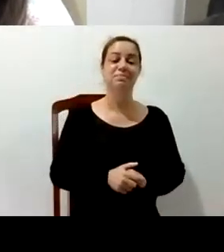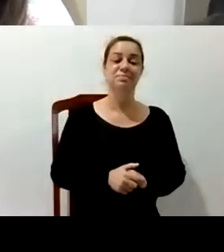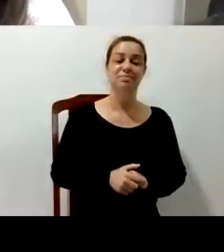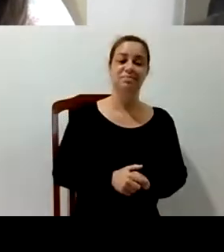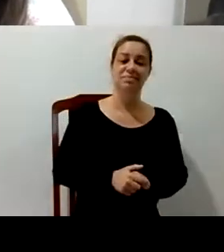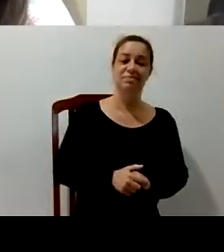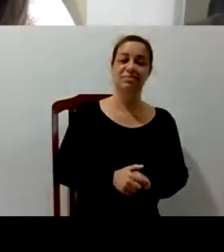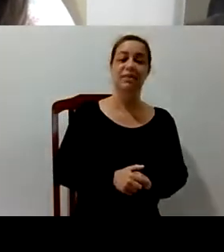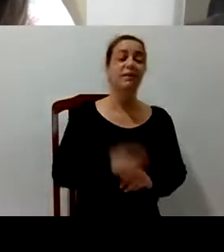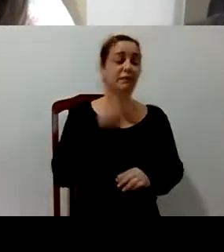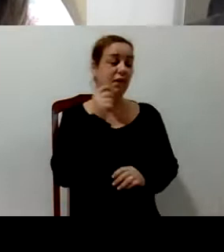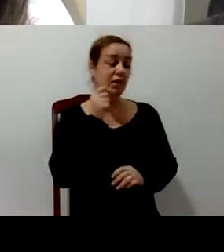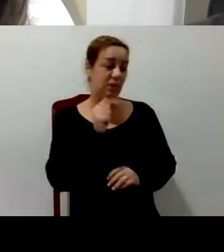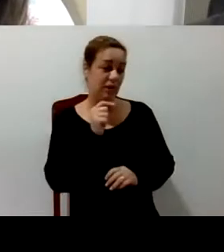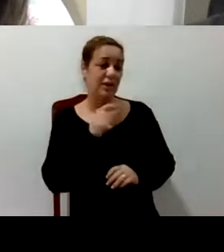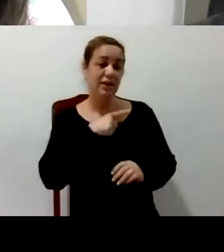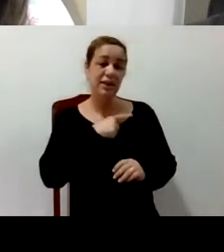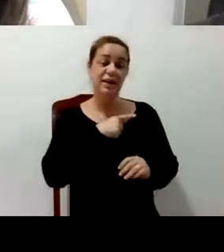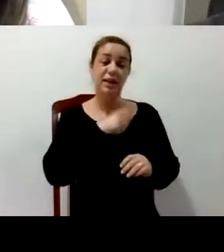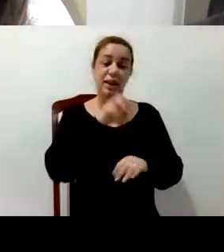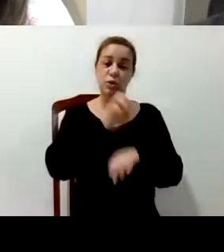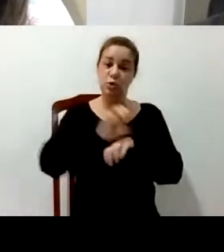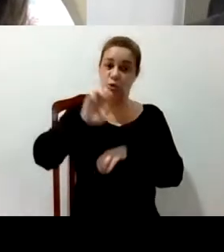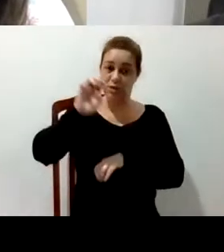E que ela falou que acha que tem 3 no estado.